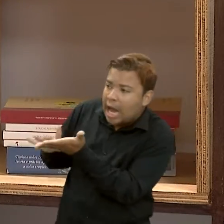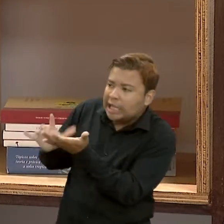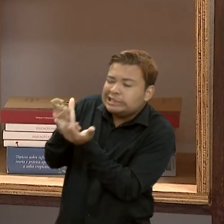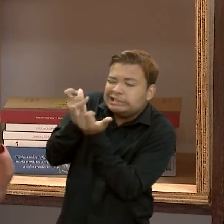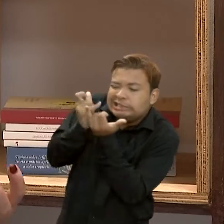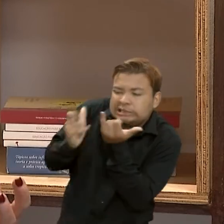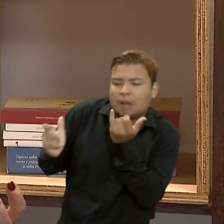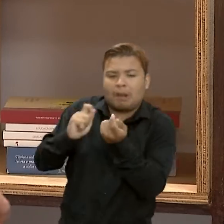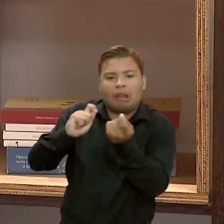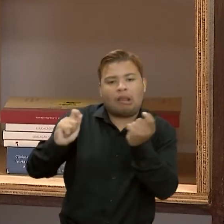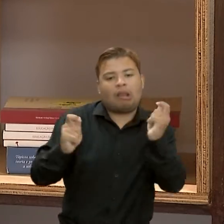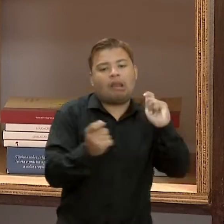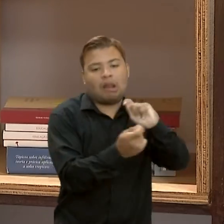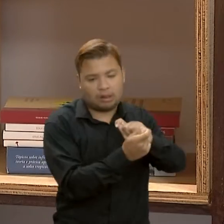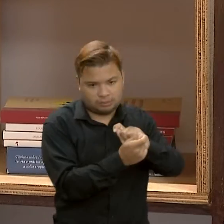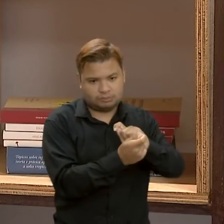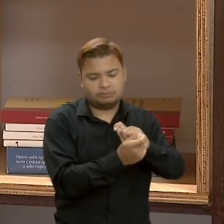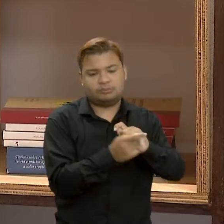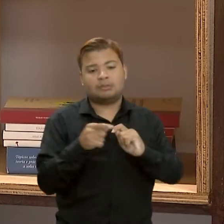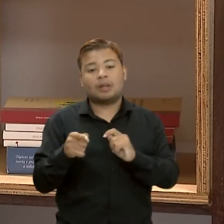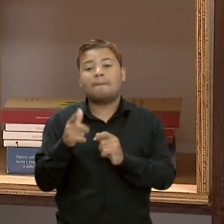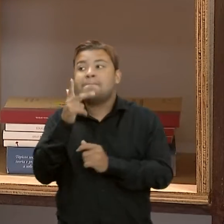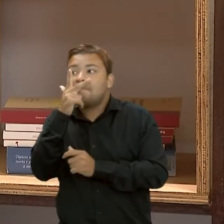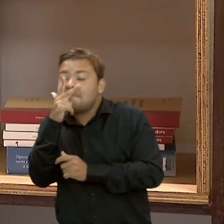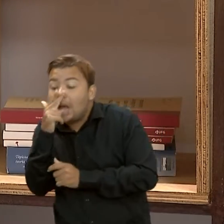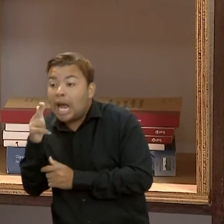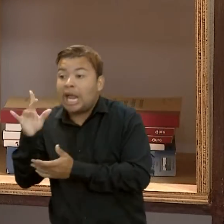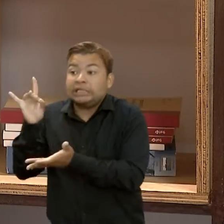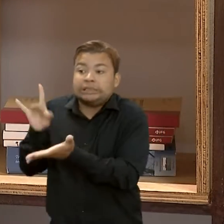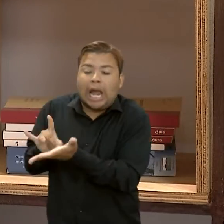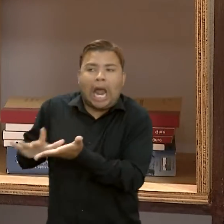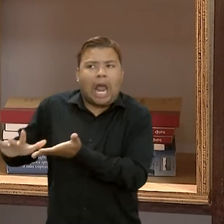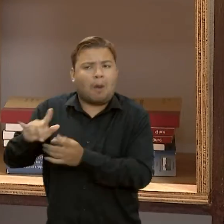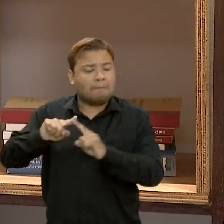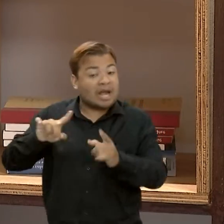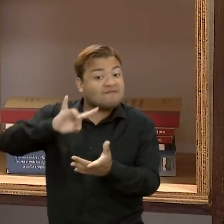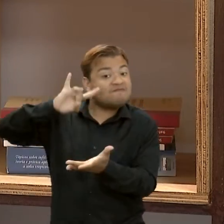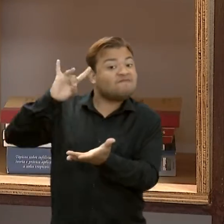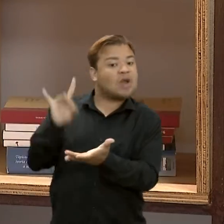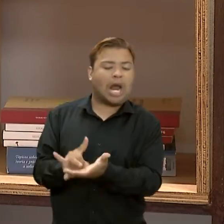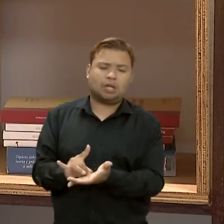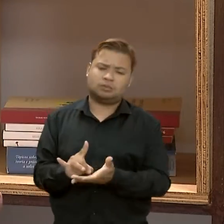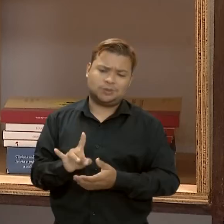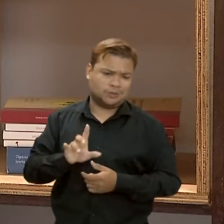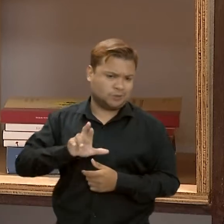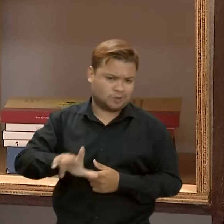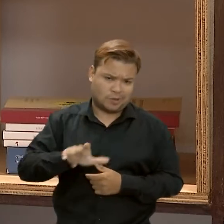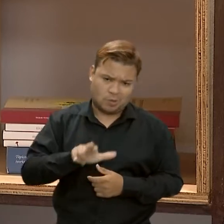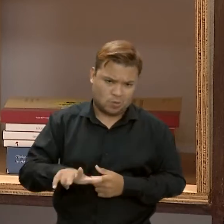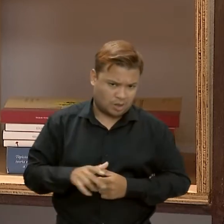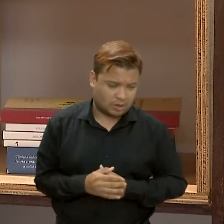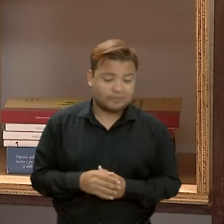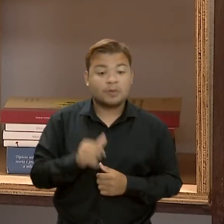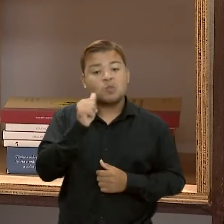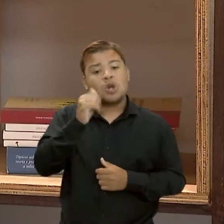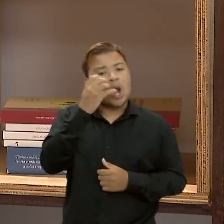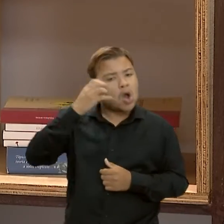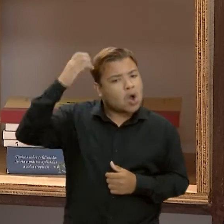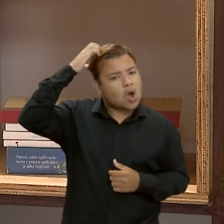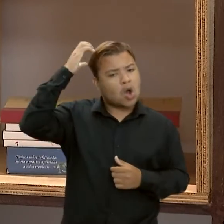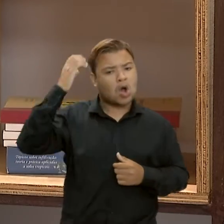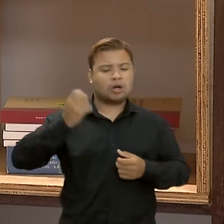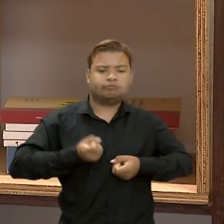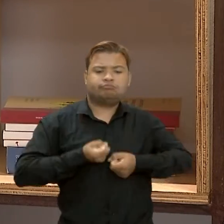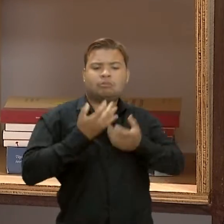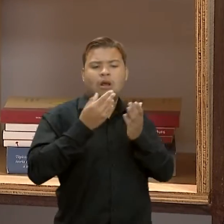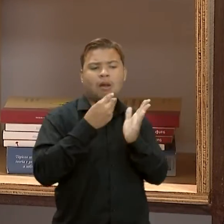esse aspecto de real, mas não é a realidade em si. Não quer dizer que Cora Coralina reproduziu a realidade em si em sua